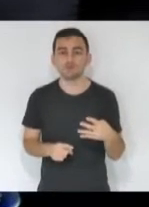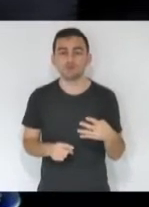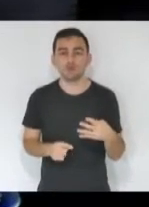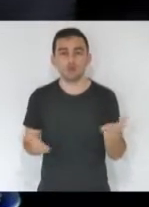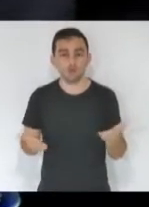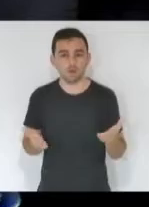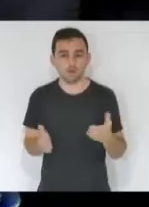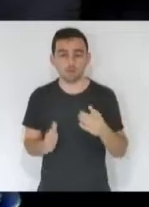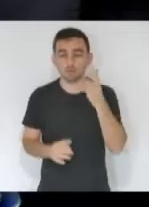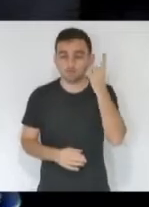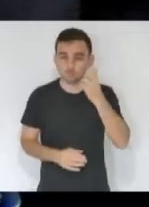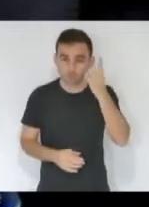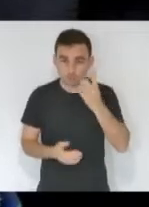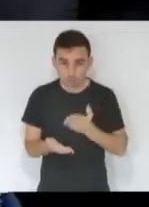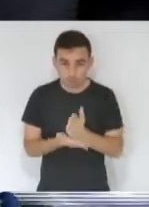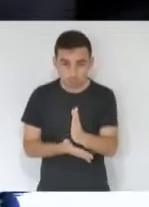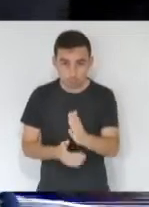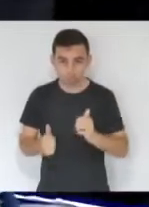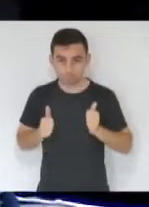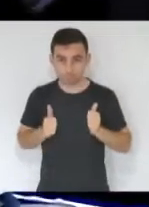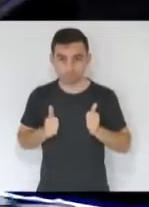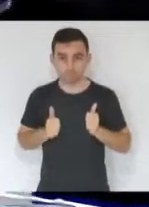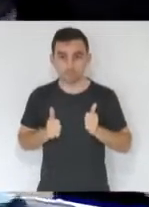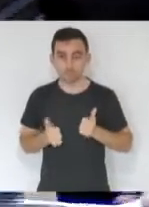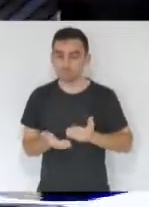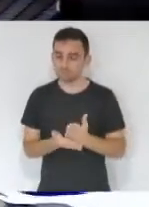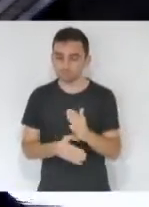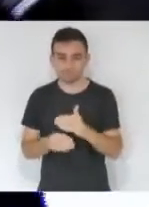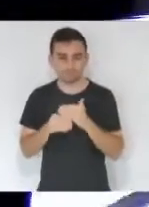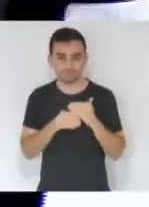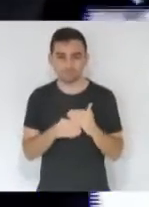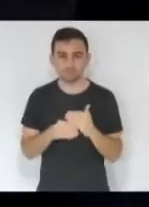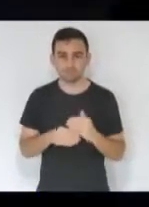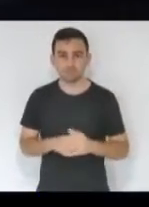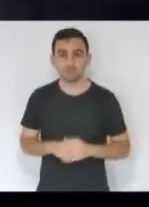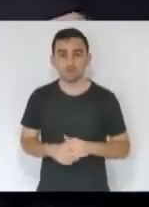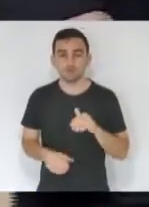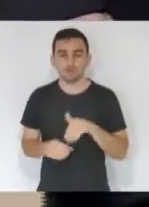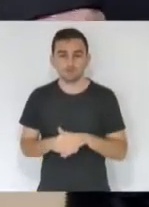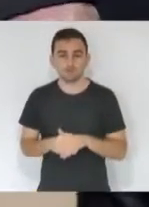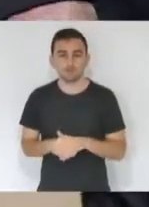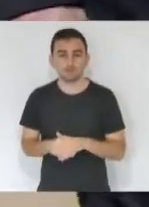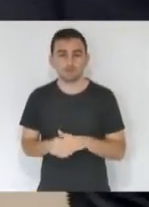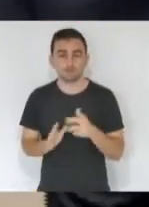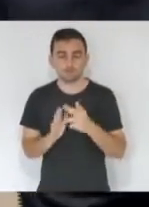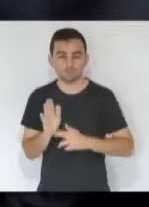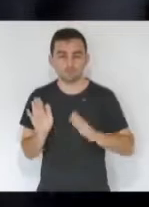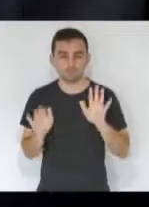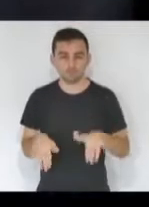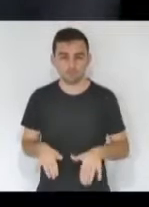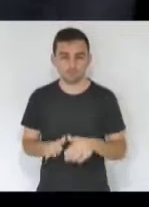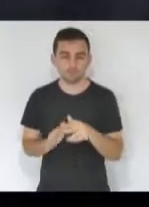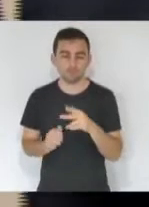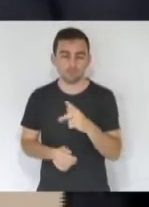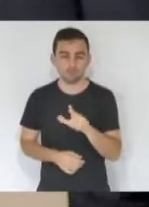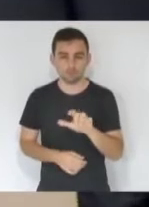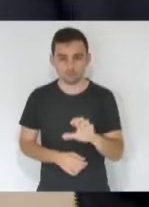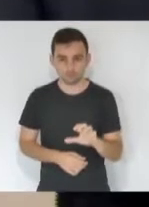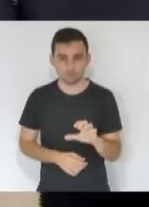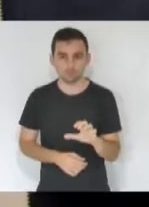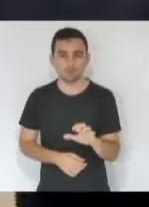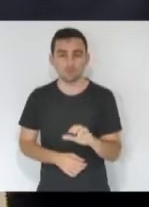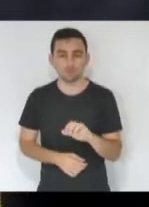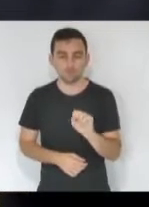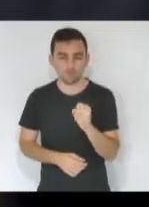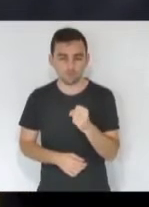a matéria permaneça como se encontra aprovado por unanimidade em votação da redação final do plc 8